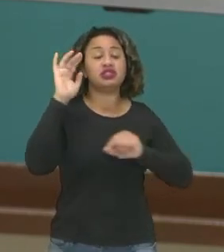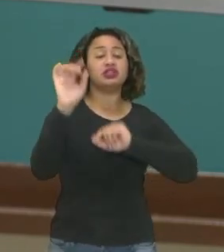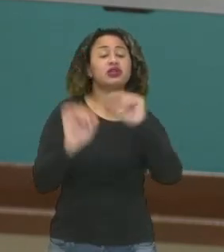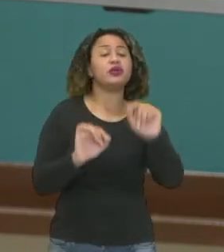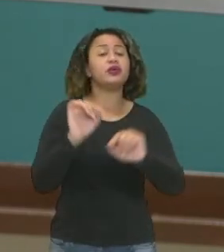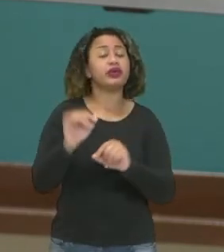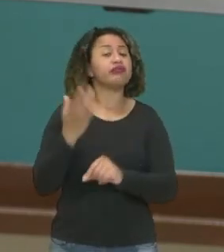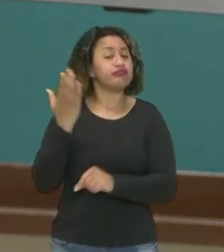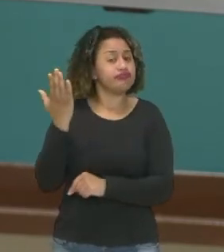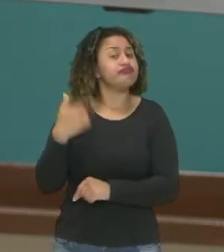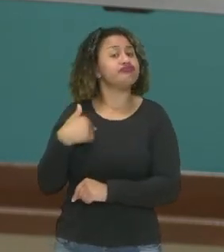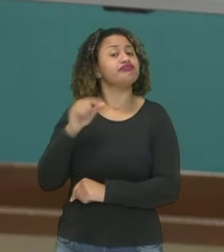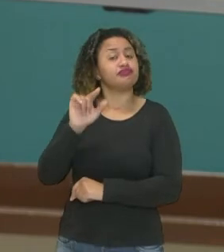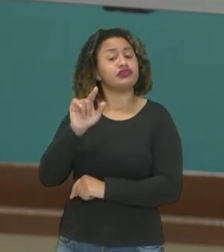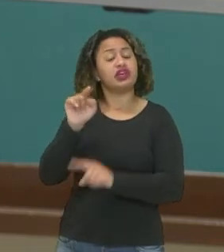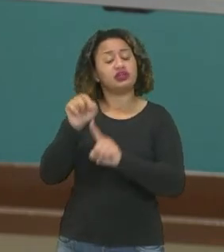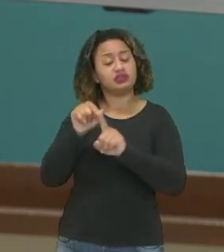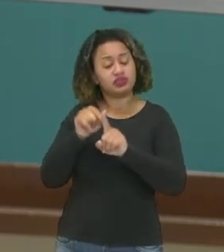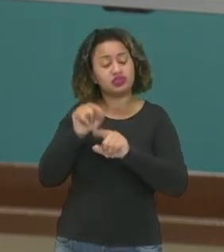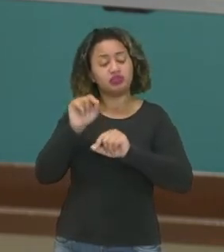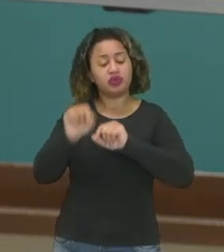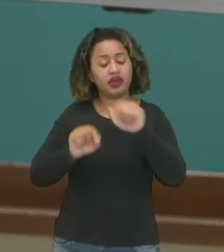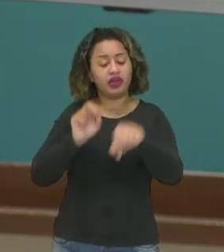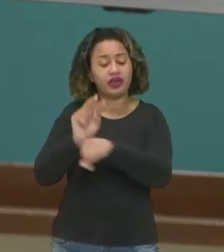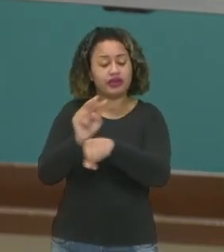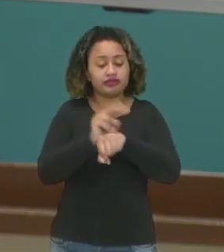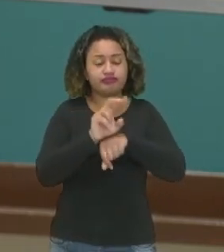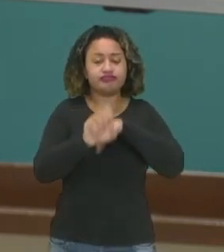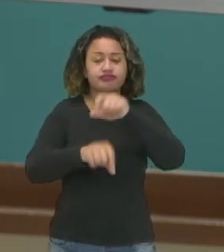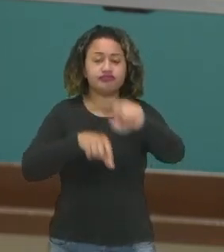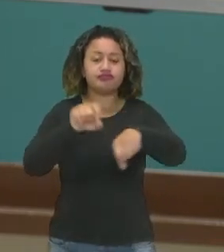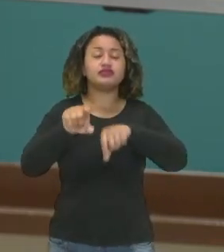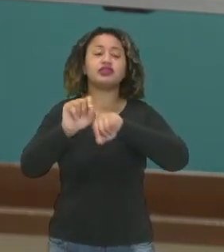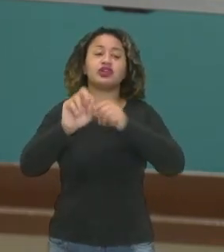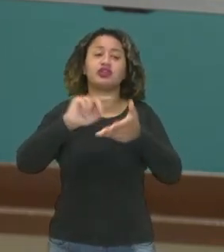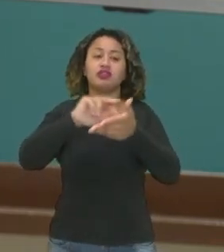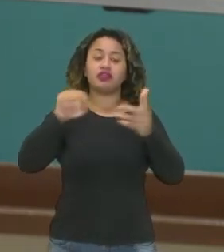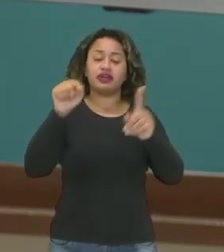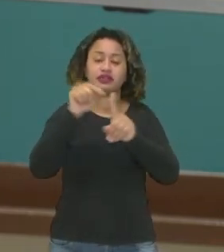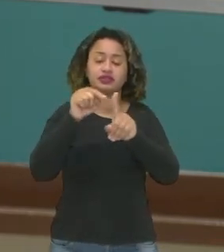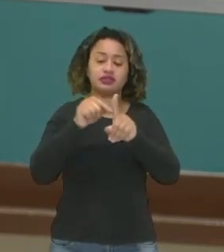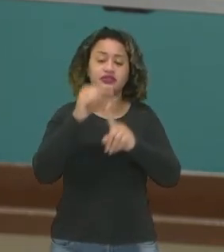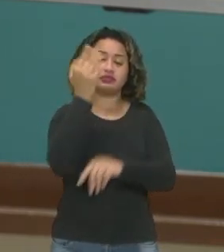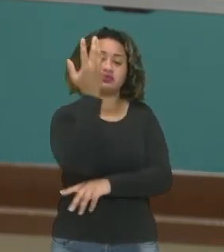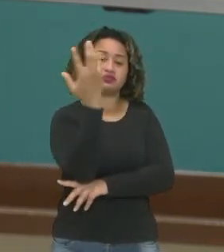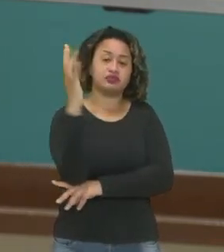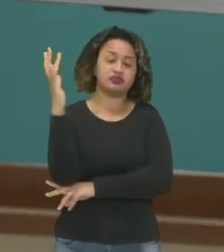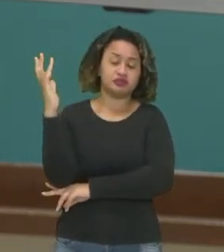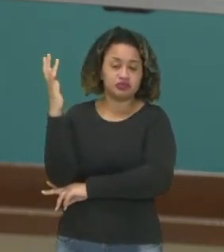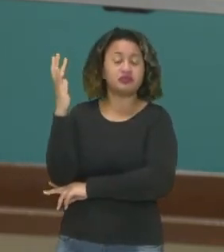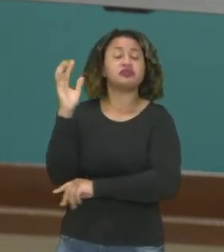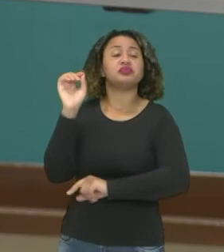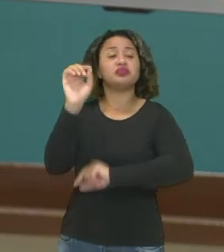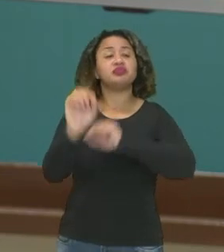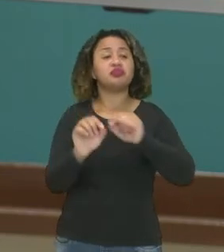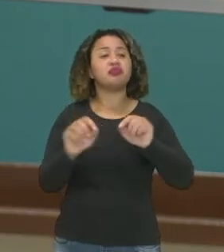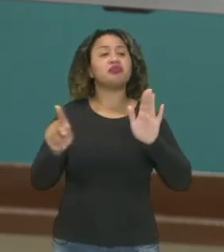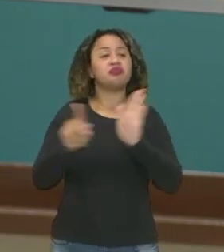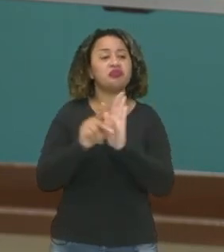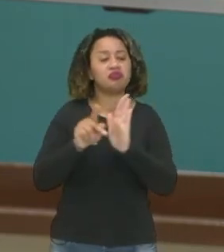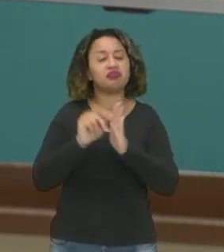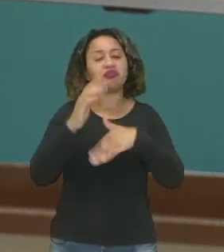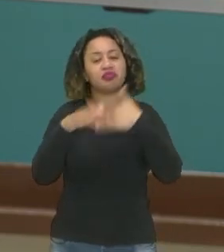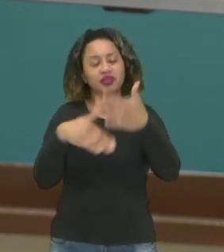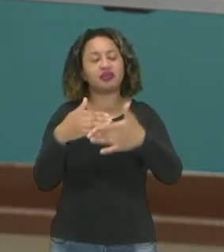silvicultura, ela é a cultura, é o cultivo de diferentes espécies de árvores, né, para a geração